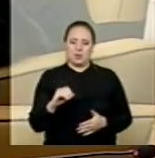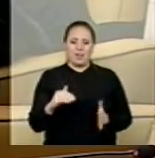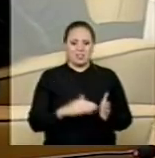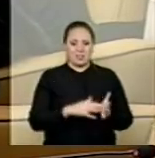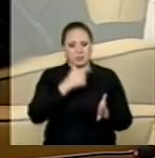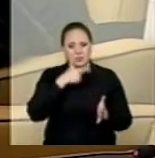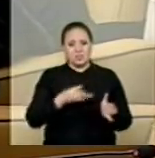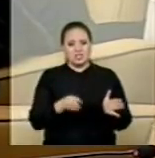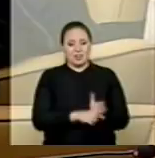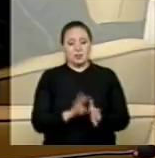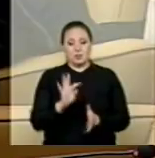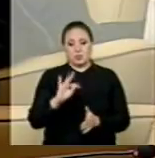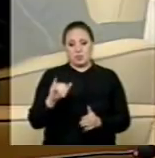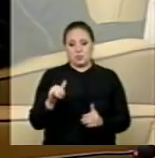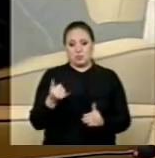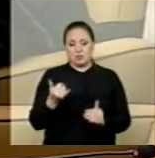tribunais superiores,